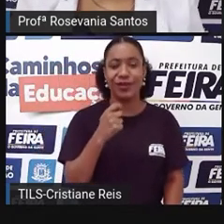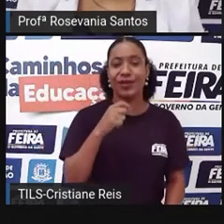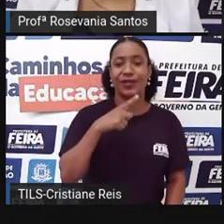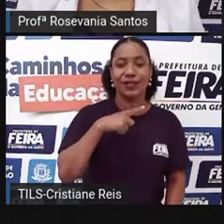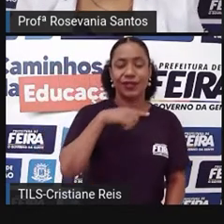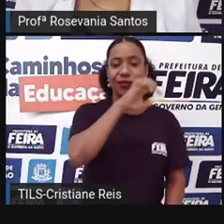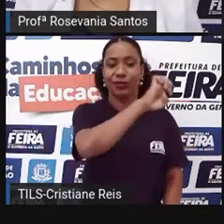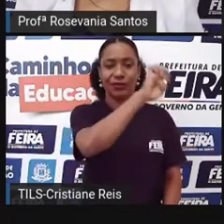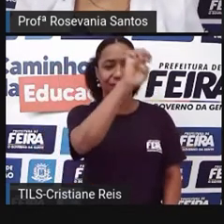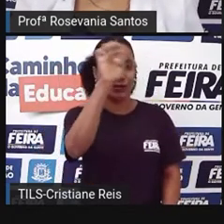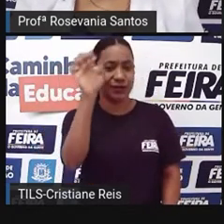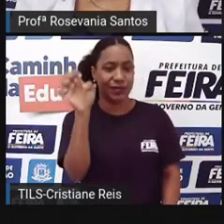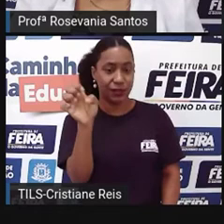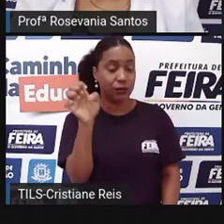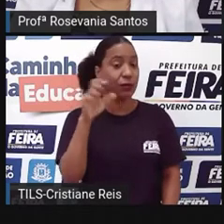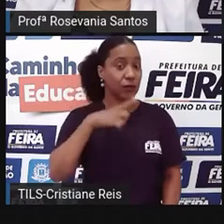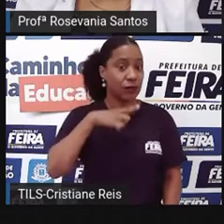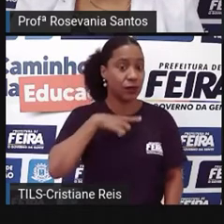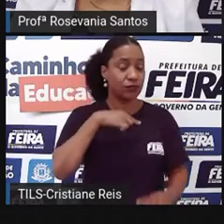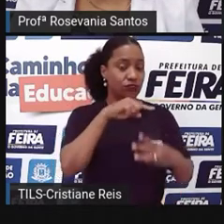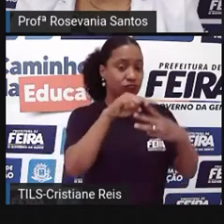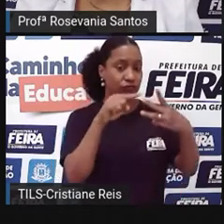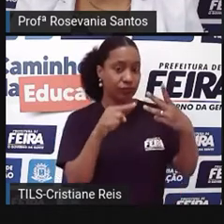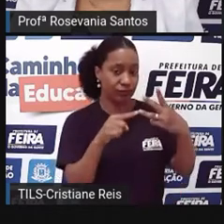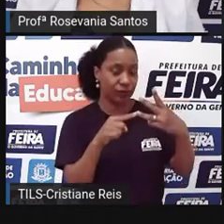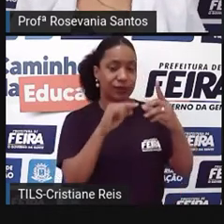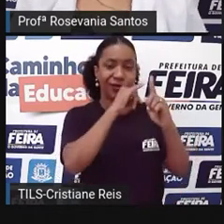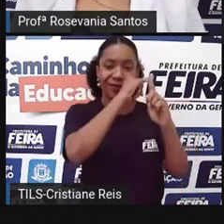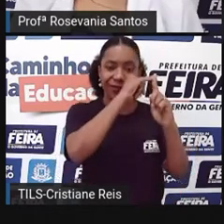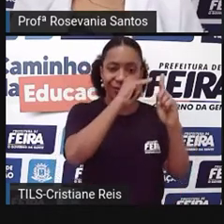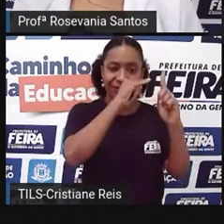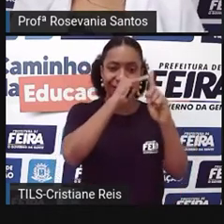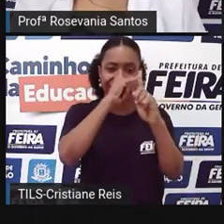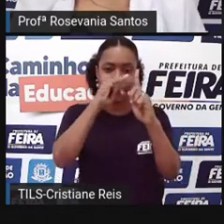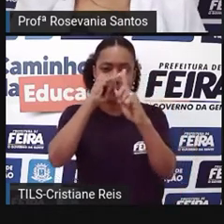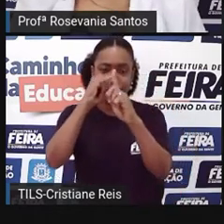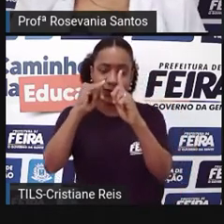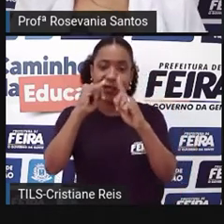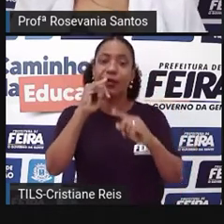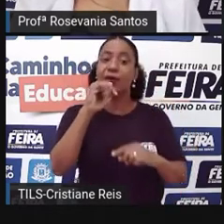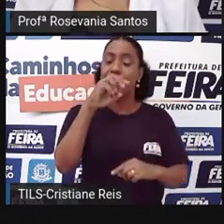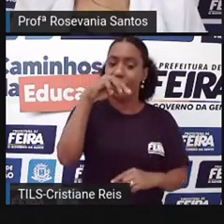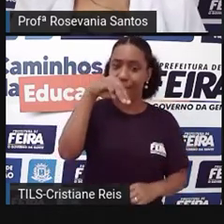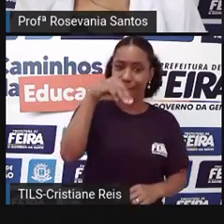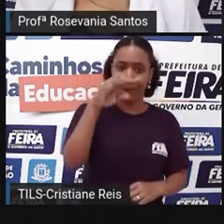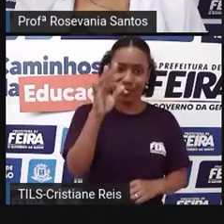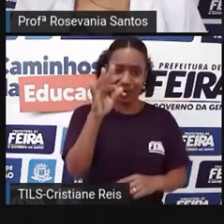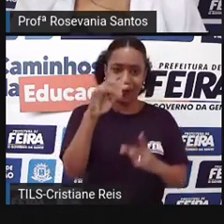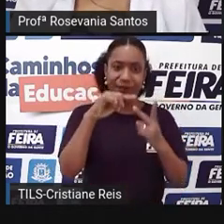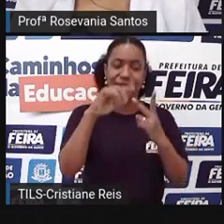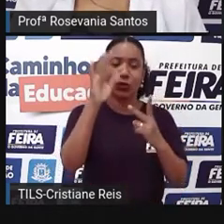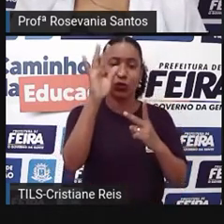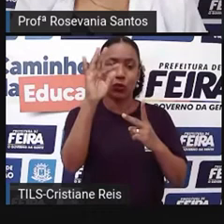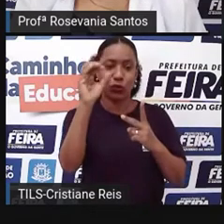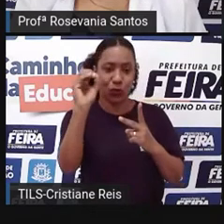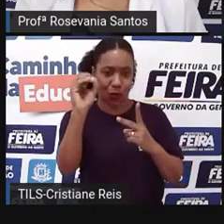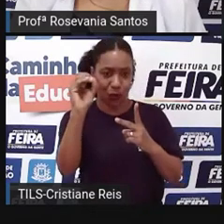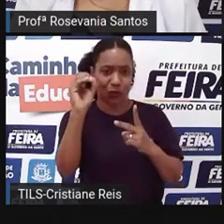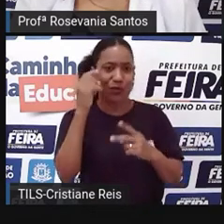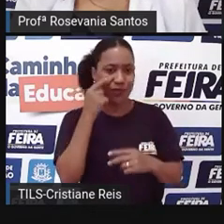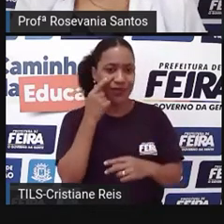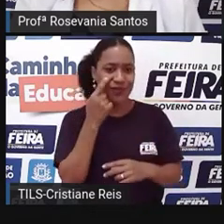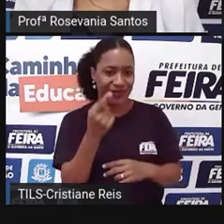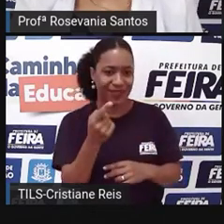da região Centro-Oeste, mas em compensação só o finalzinho, né, de Mato Grosso. Pega todos os estados da região Sudeste,